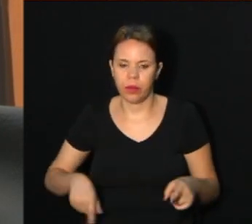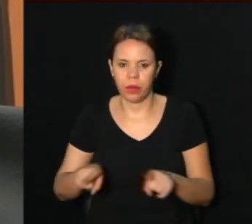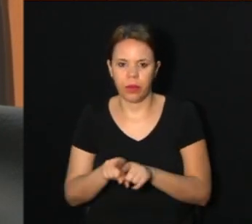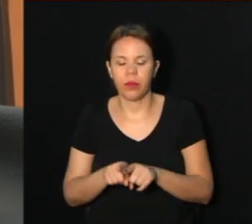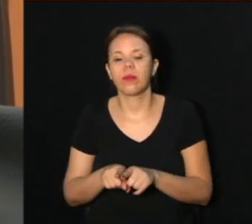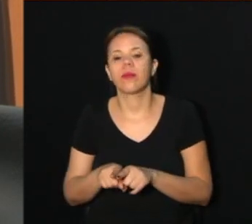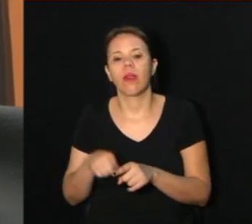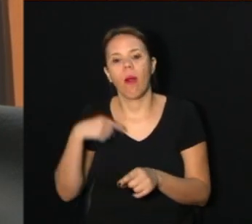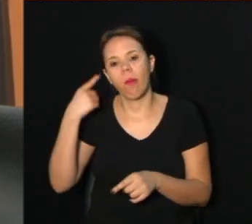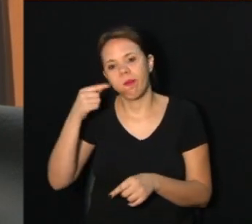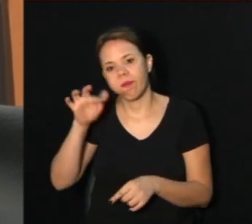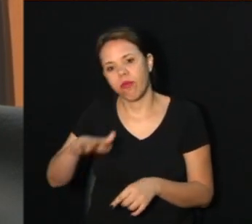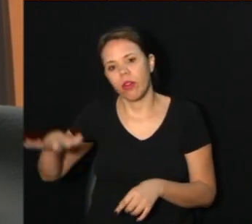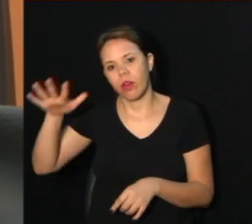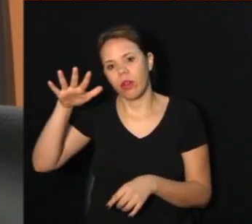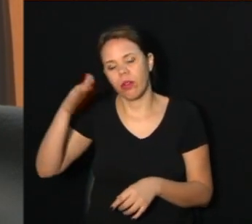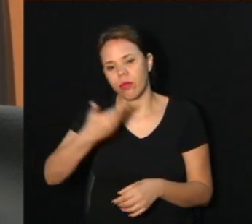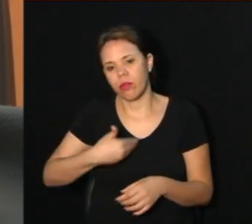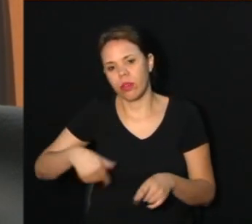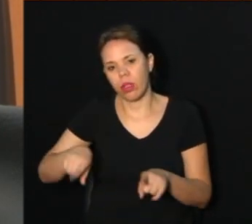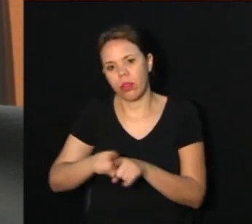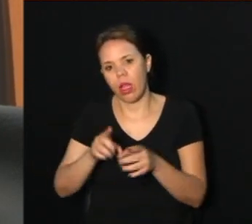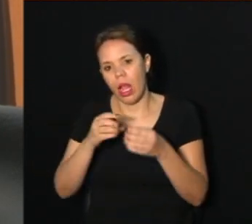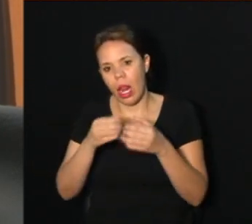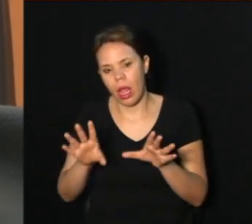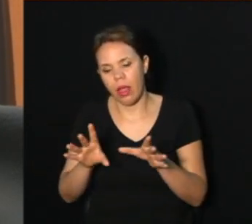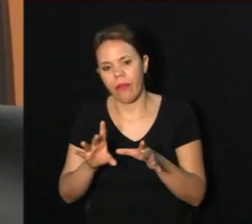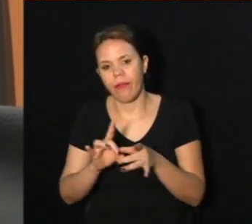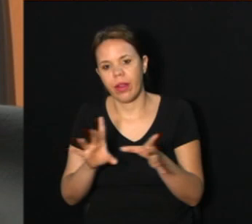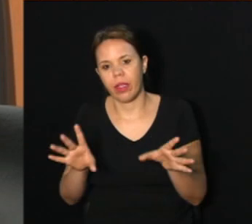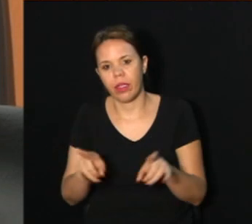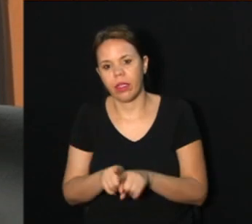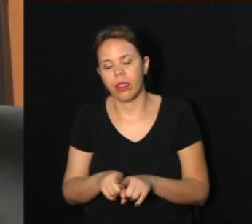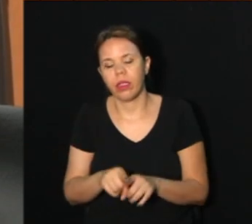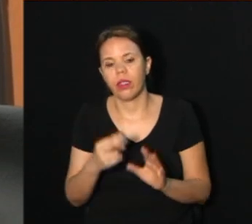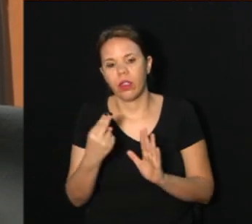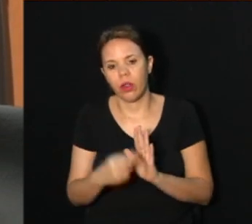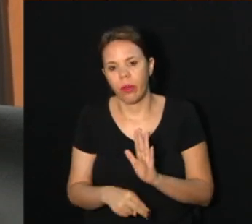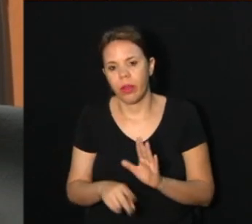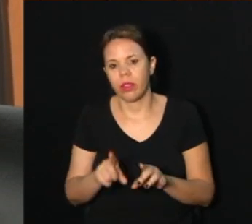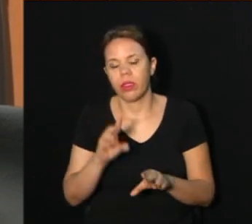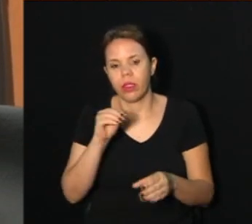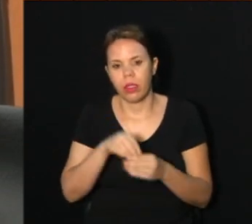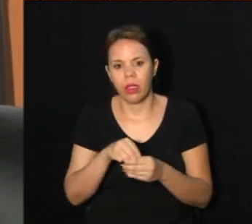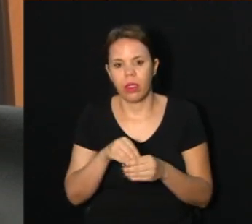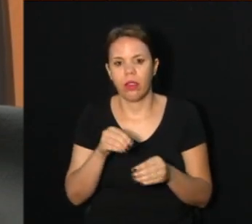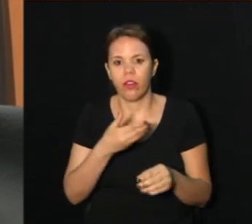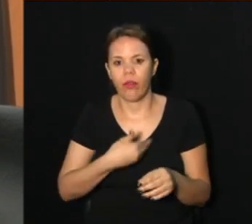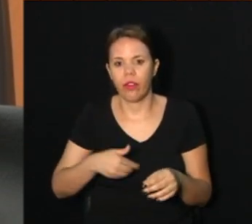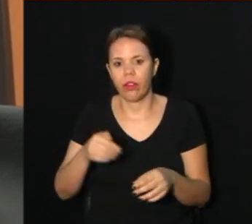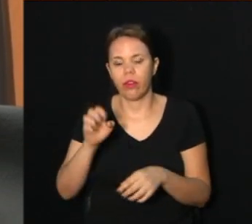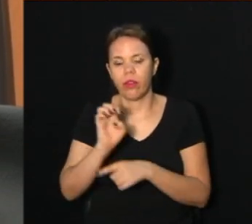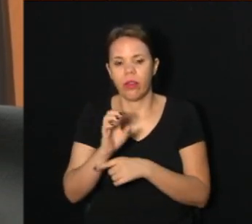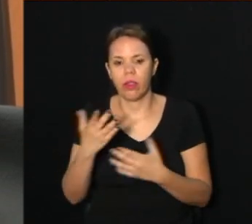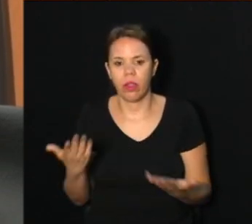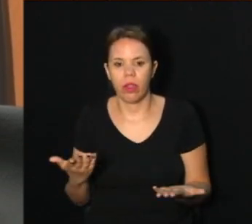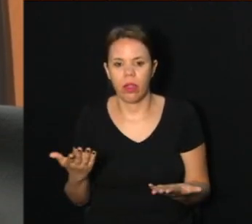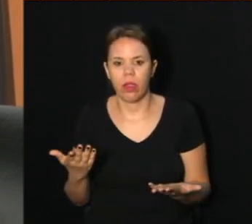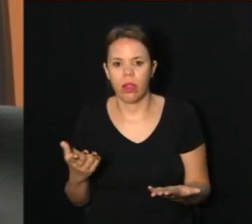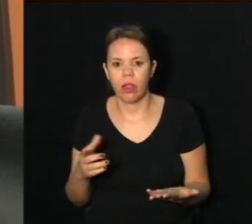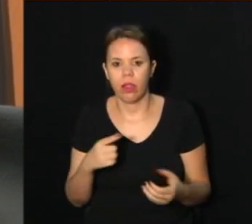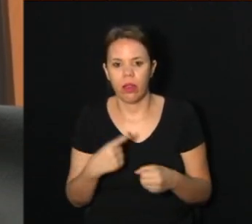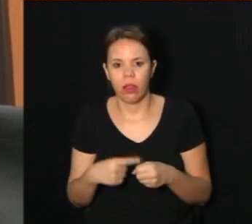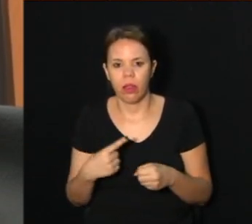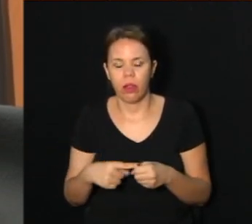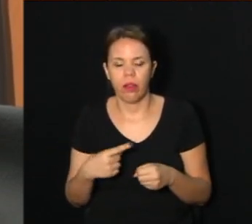Estado é de livre nomeação dentre os procuradores de carreira pelo governador do Estado e, no âmbito municipal,